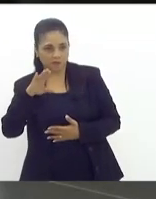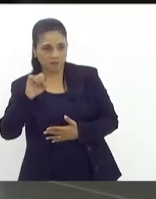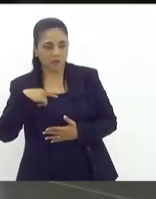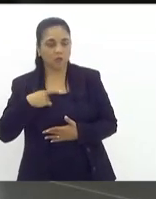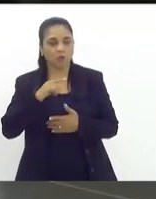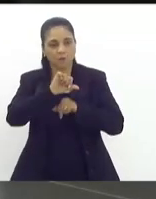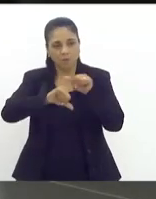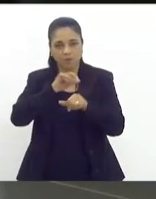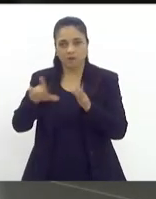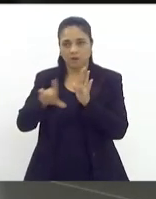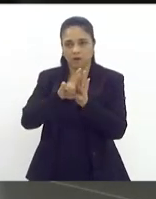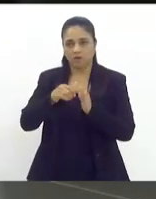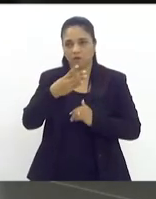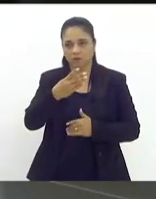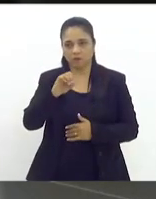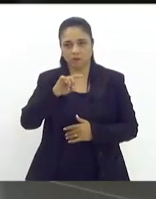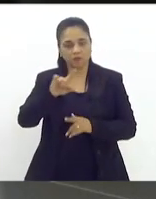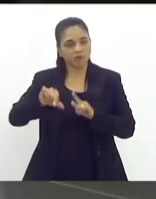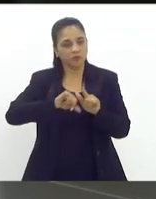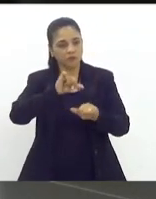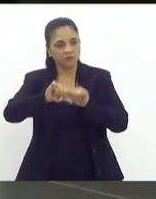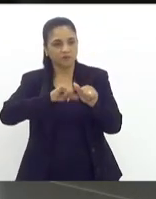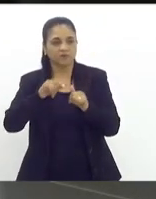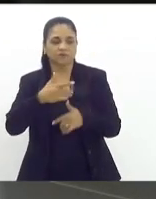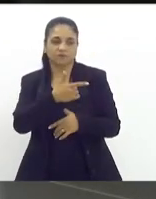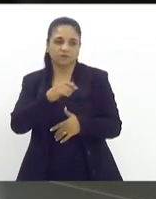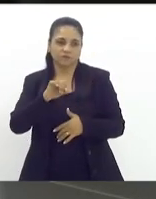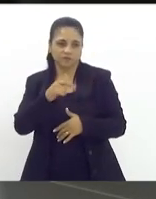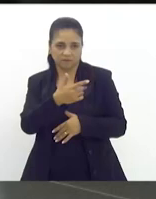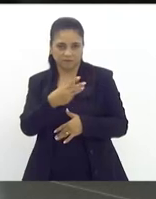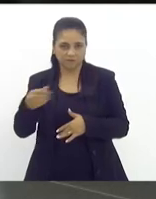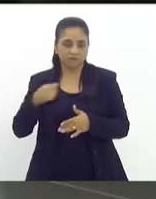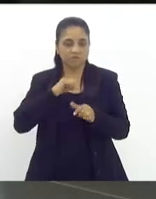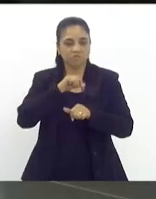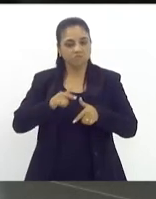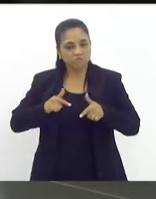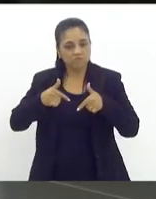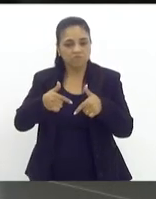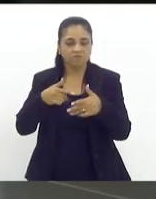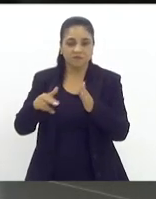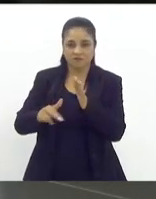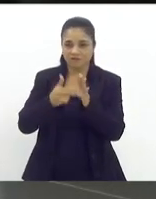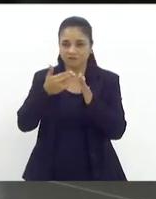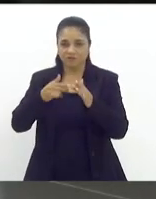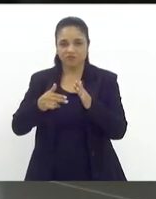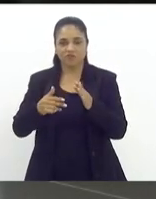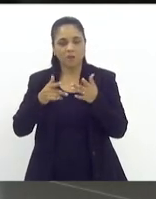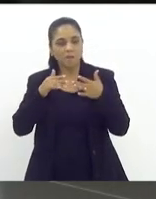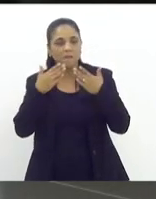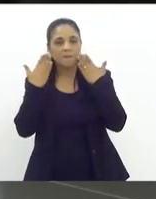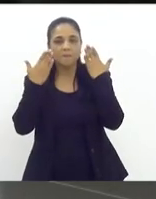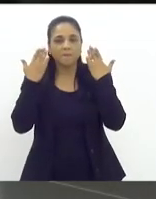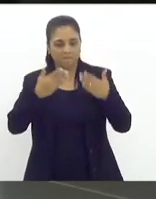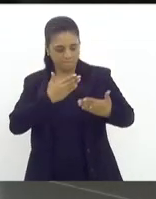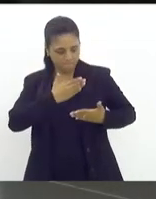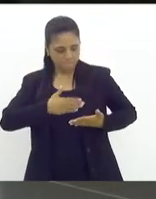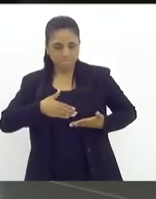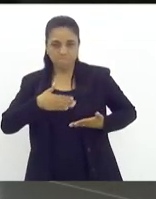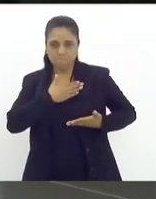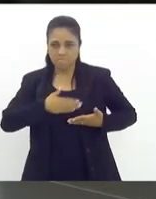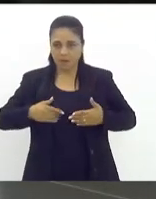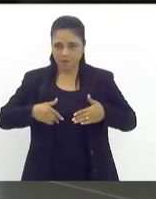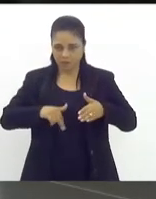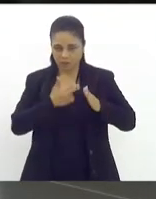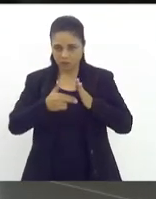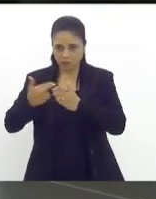lei 4.102, de 5 de maio de 2003, que determina procedimentos para a realização de cirurgia plástica reparadora da mama, nos casos em que menciona, e dá